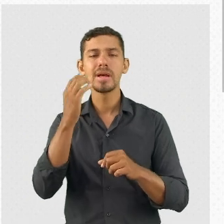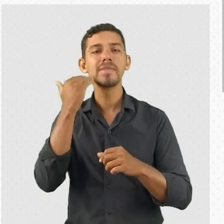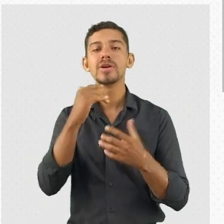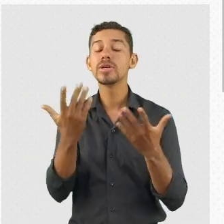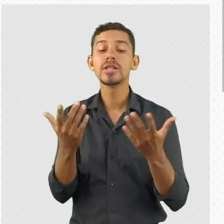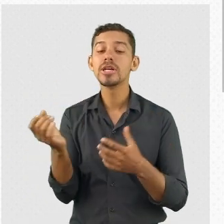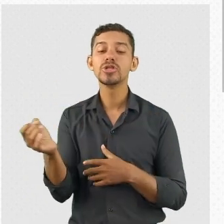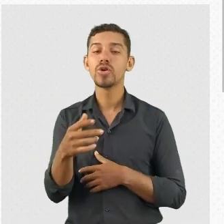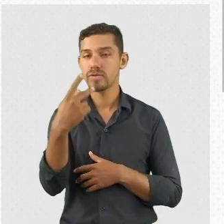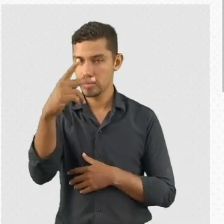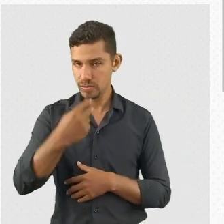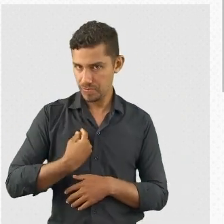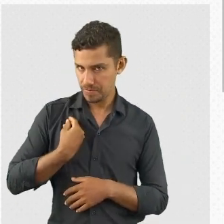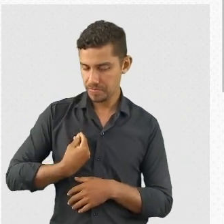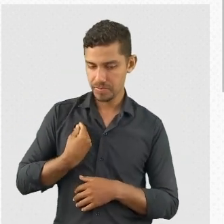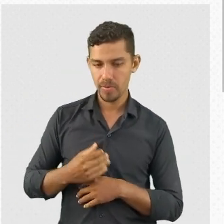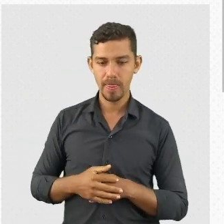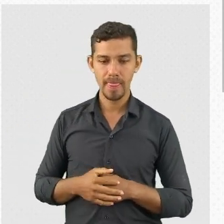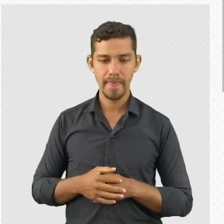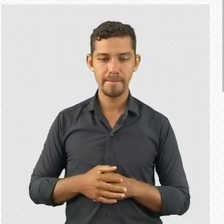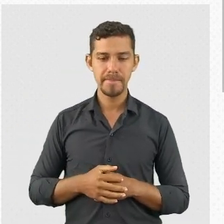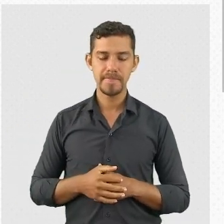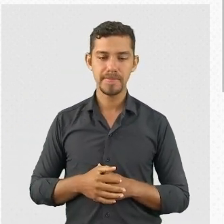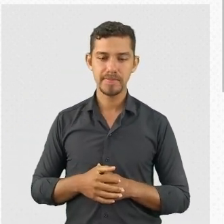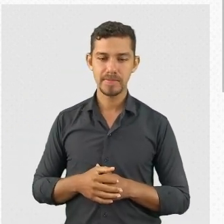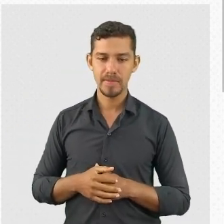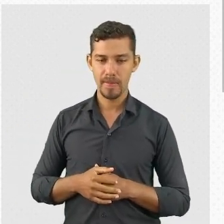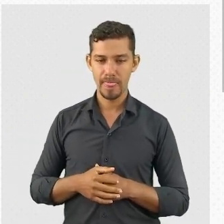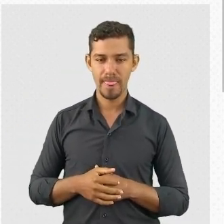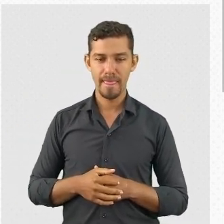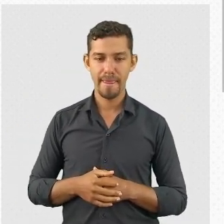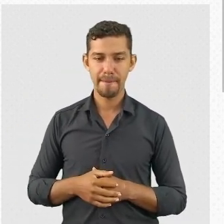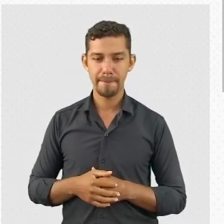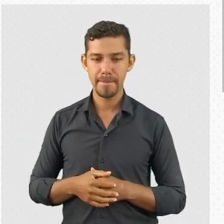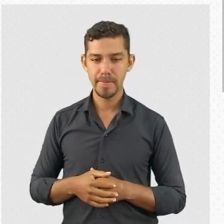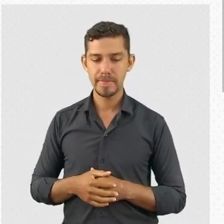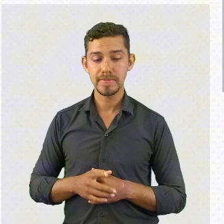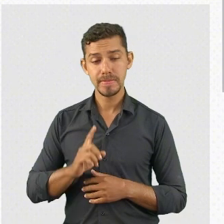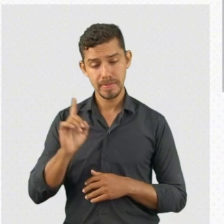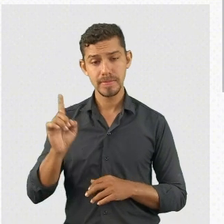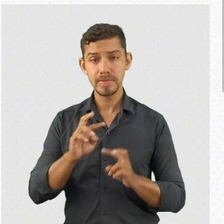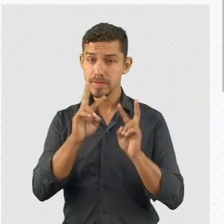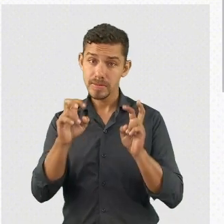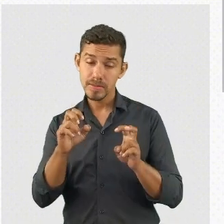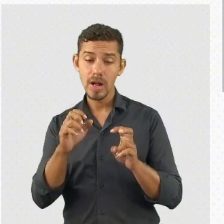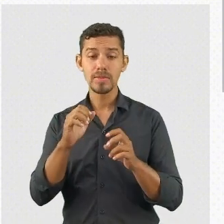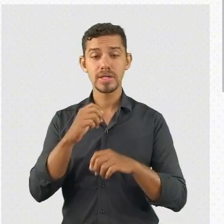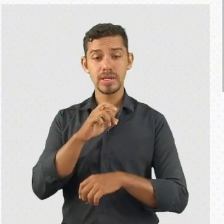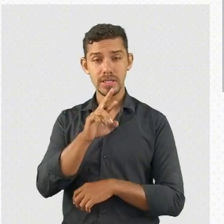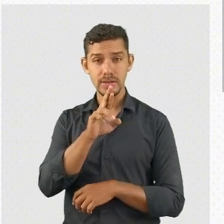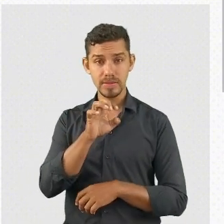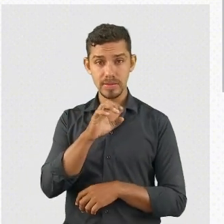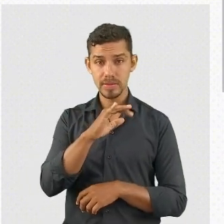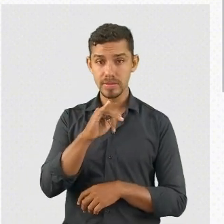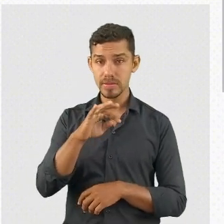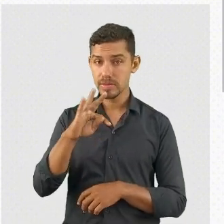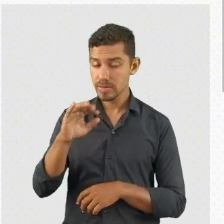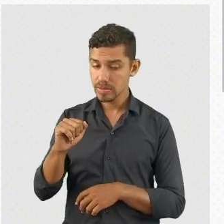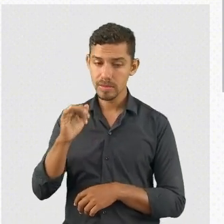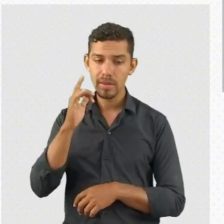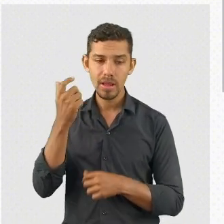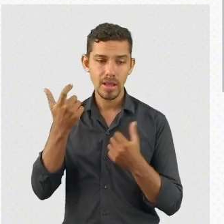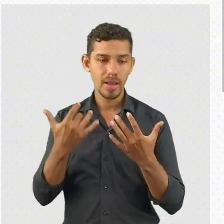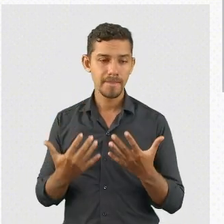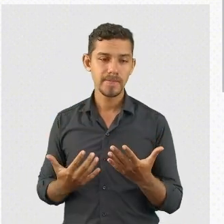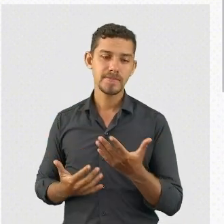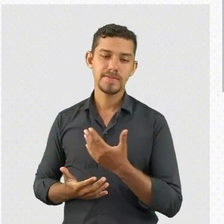com você, tá bom? Mas voltando para o nosso tema, que é esse tema sobre receitas, recipes are presented